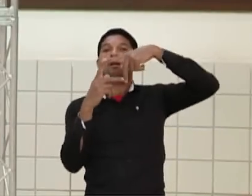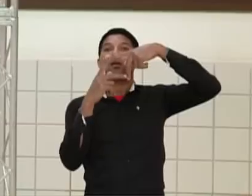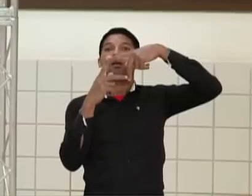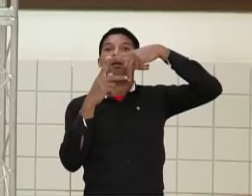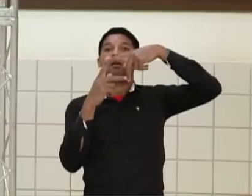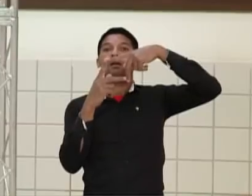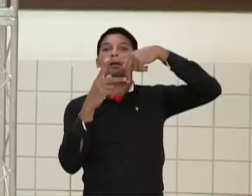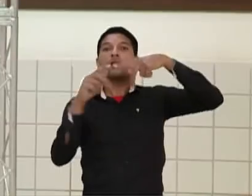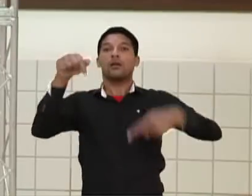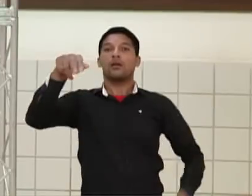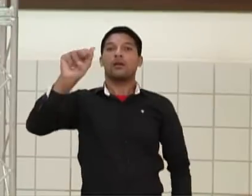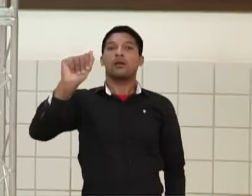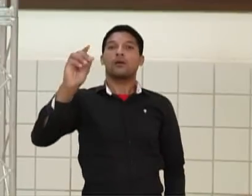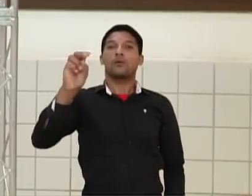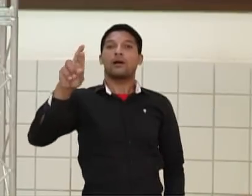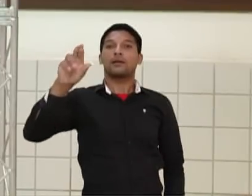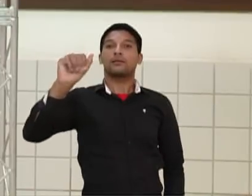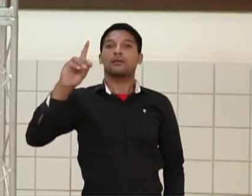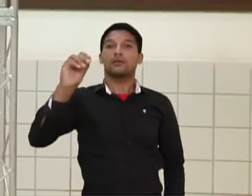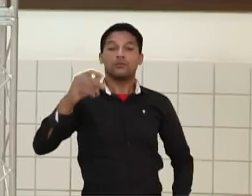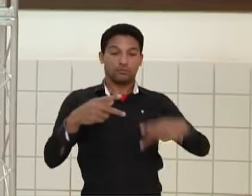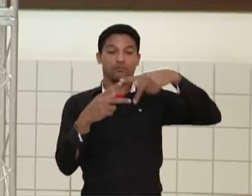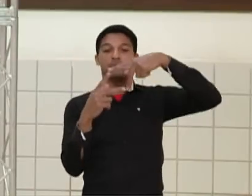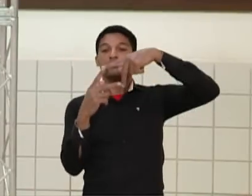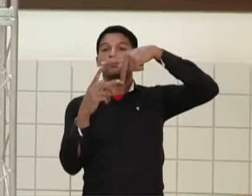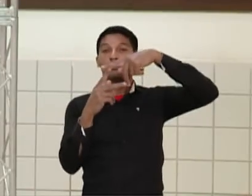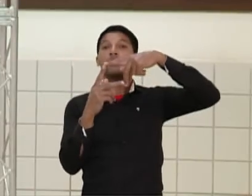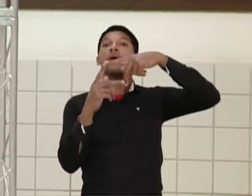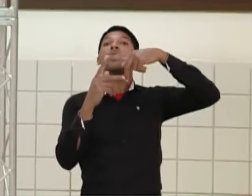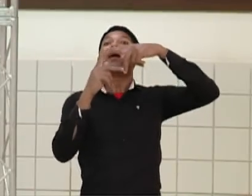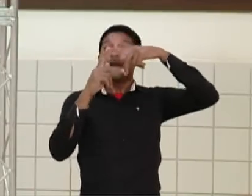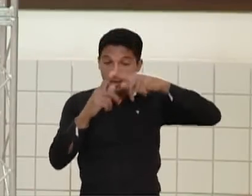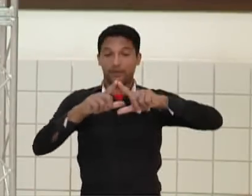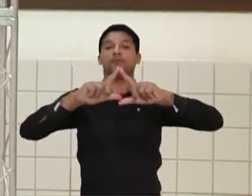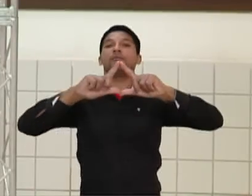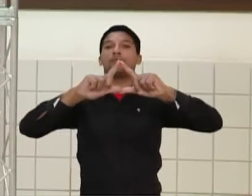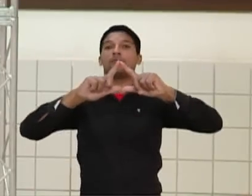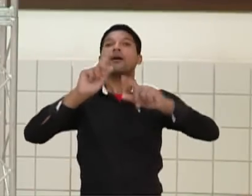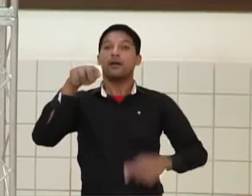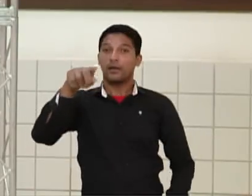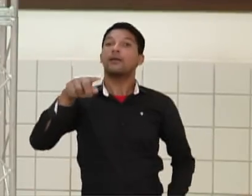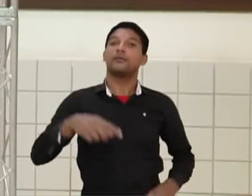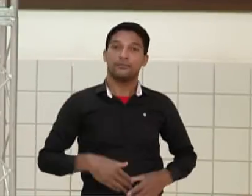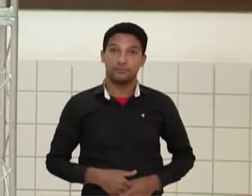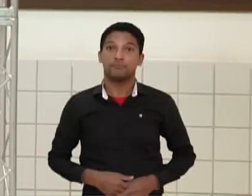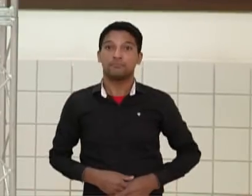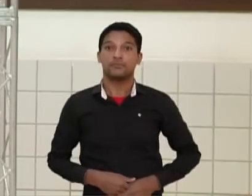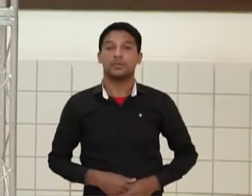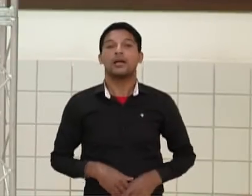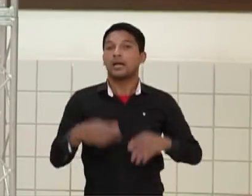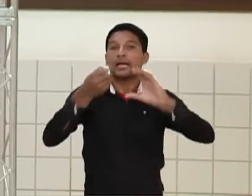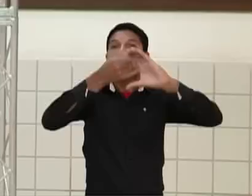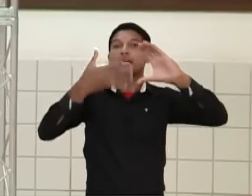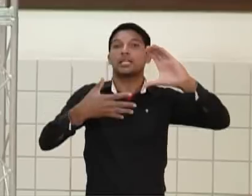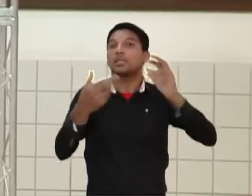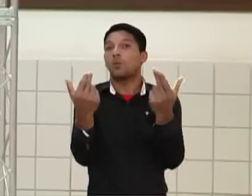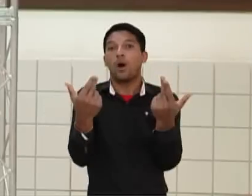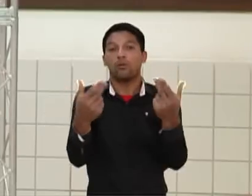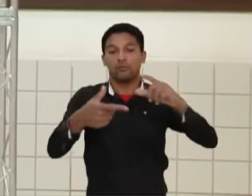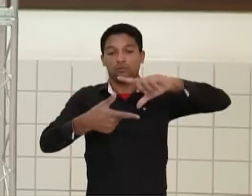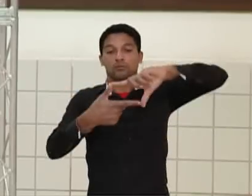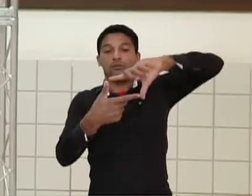retângulo? Porque o quadrado ele tem a mesma característica do retângulo. Aliás, eu nem falei qual é a característica do retângulo. O retângulo